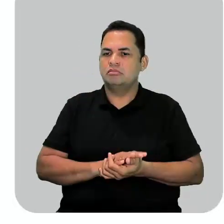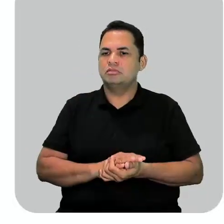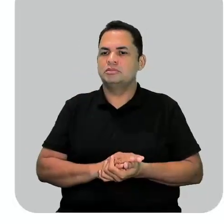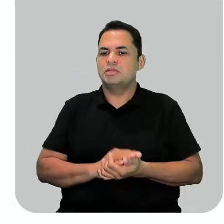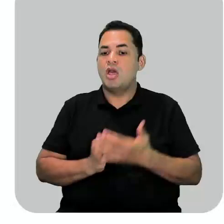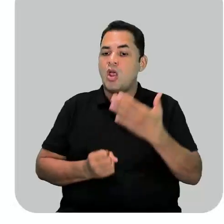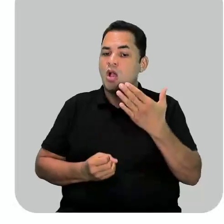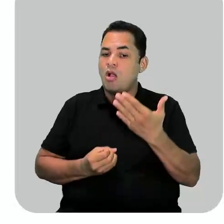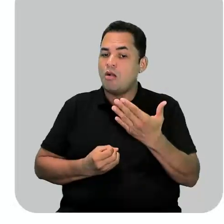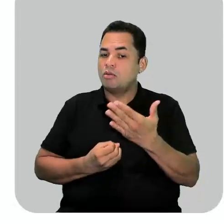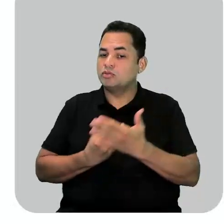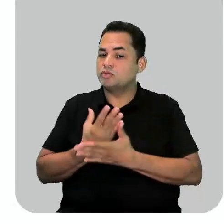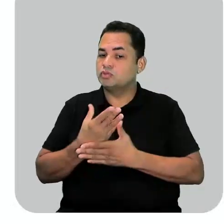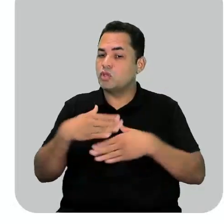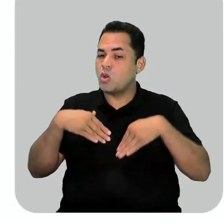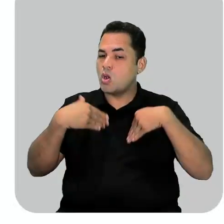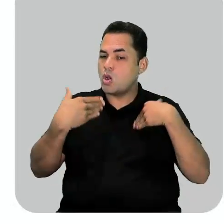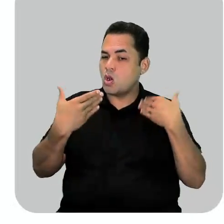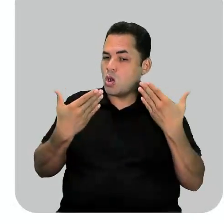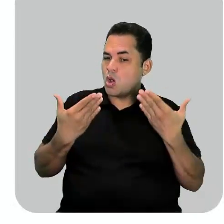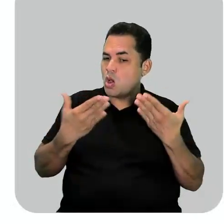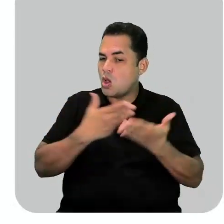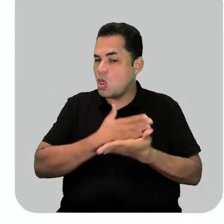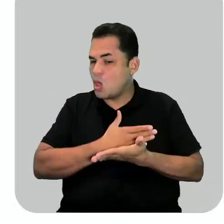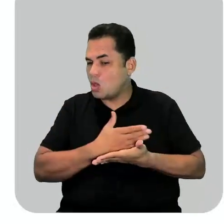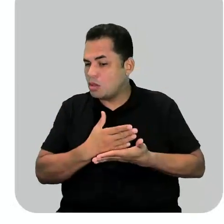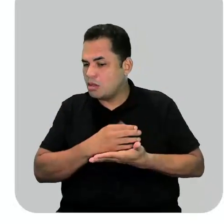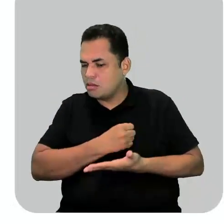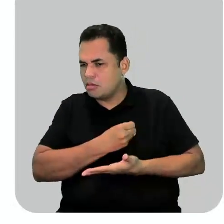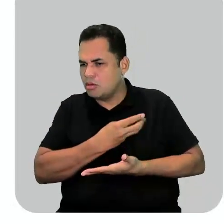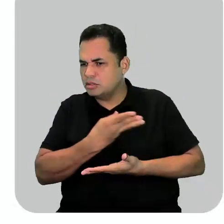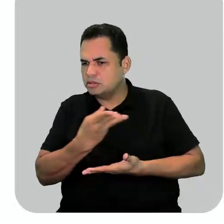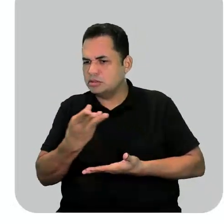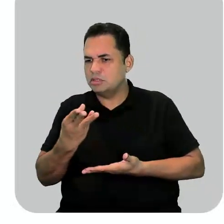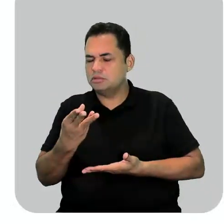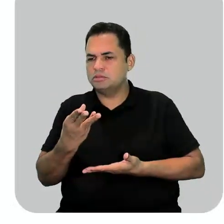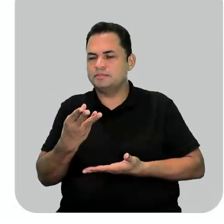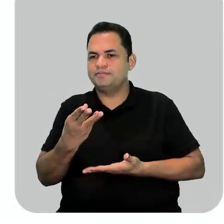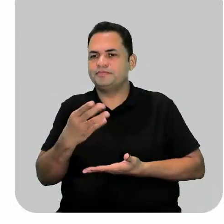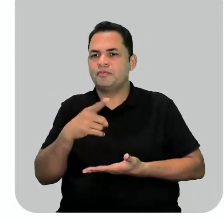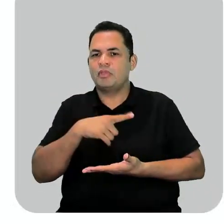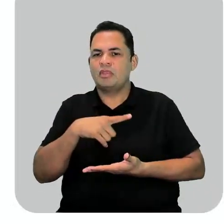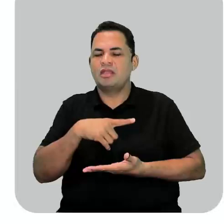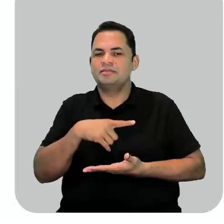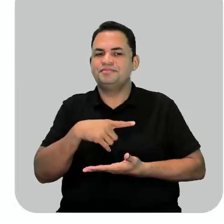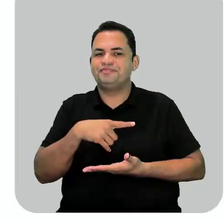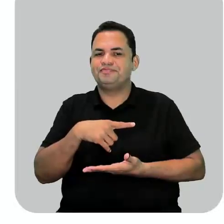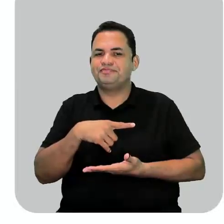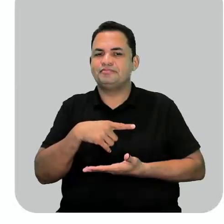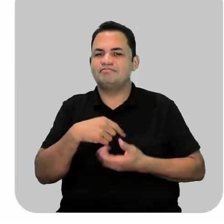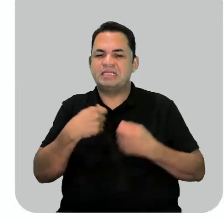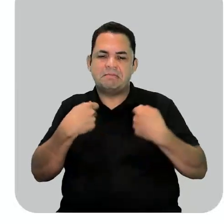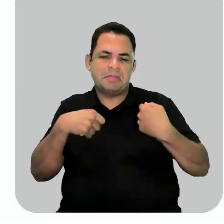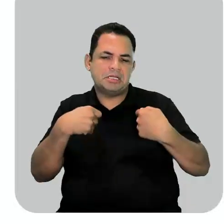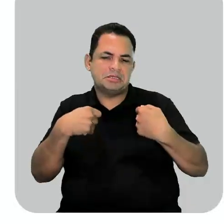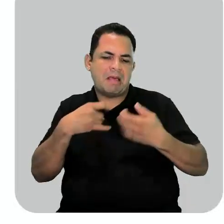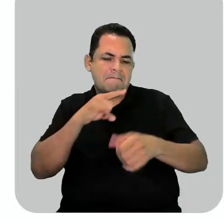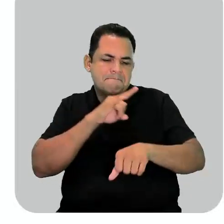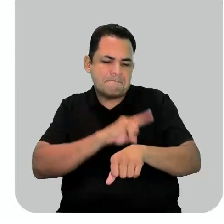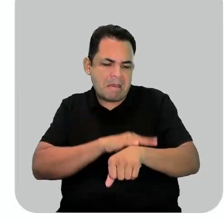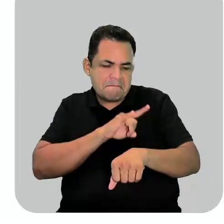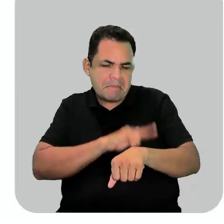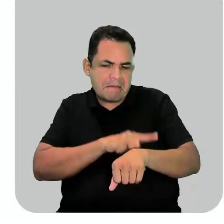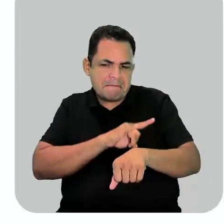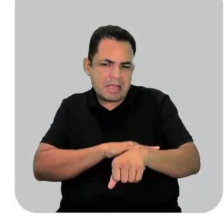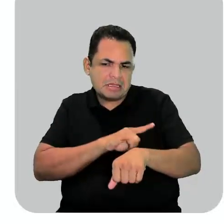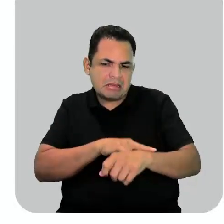que surge a uma determinada quantidade que a pessoa fez uso. E aí surge essa necessidade de